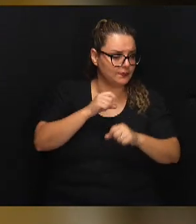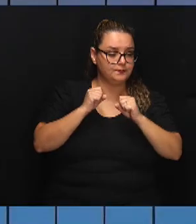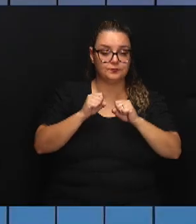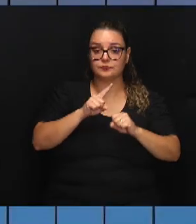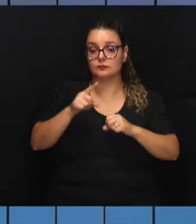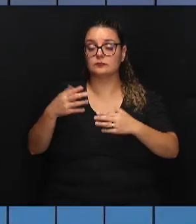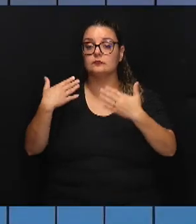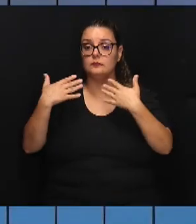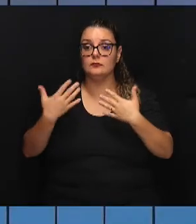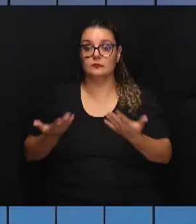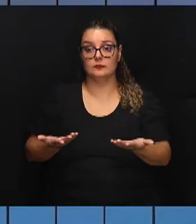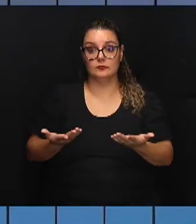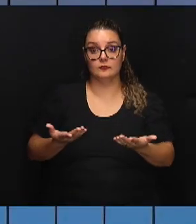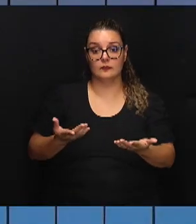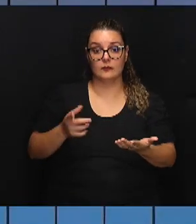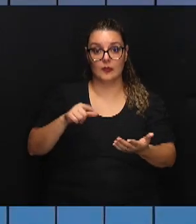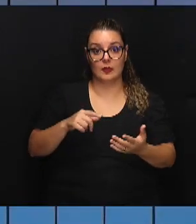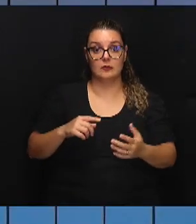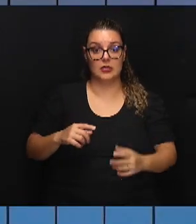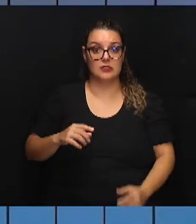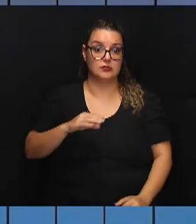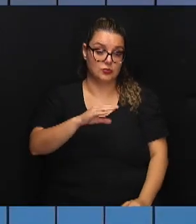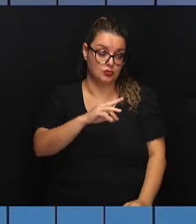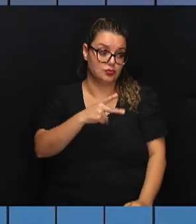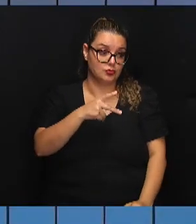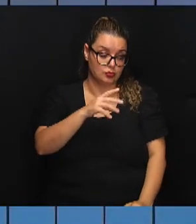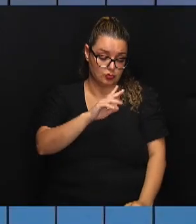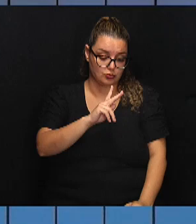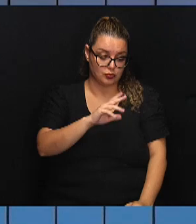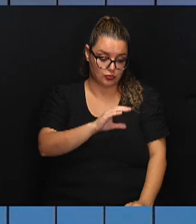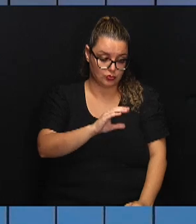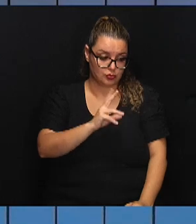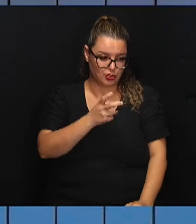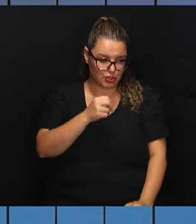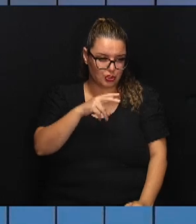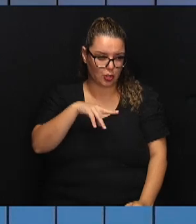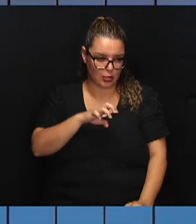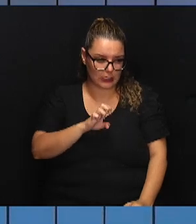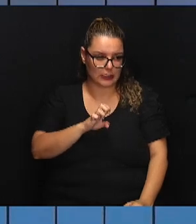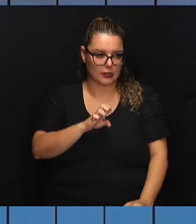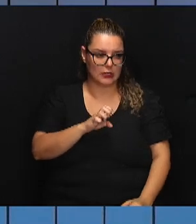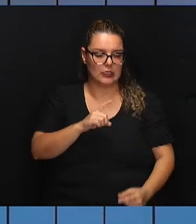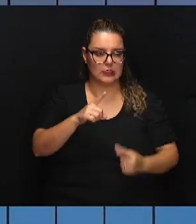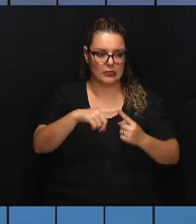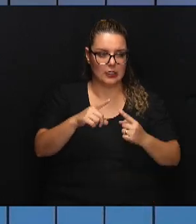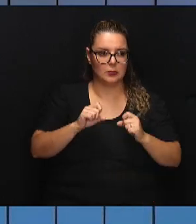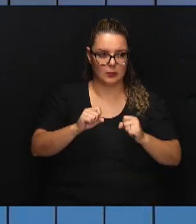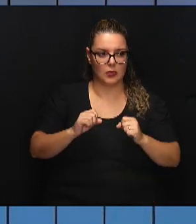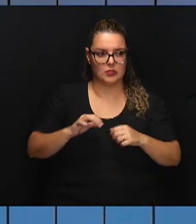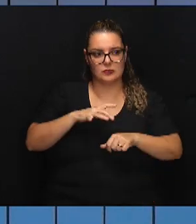verão. Mas esse choque térmico É, pode provocar essa infecção?